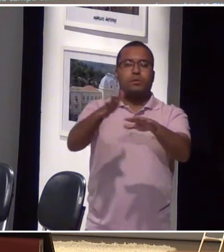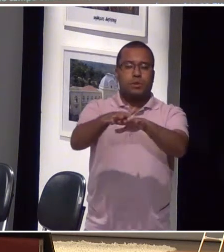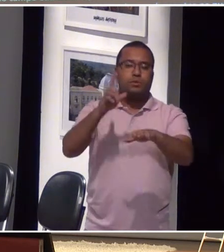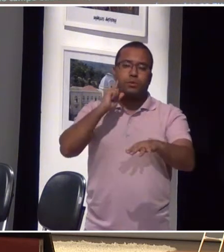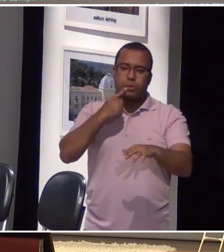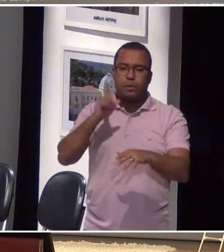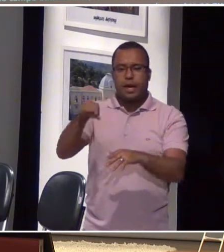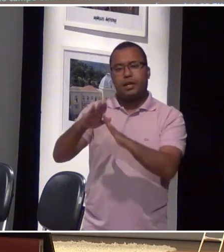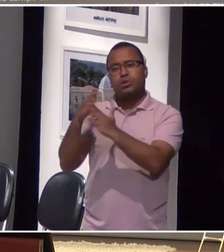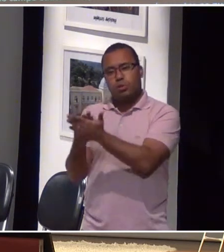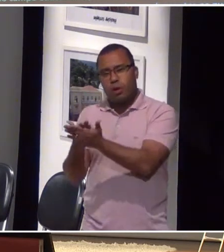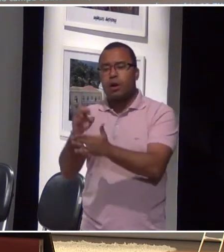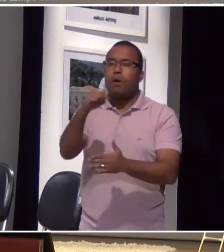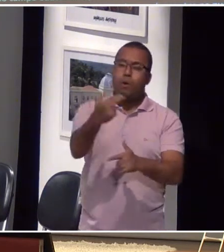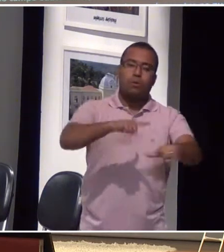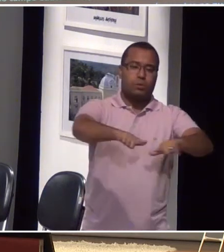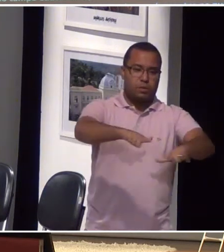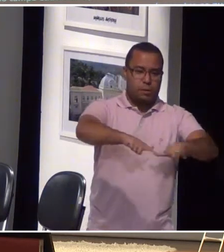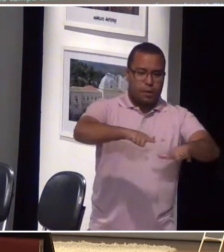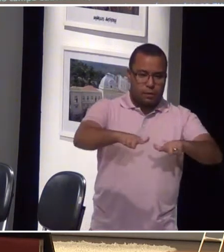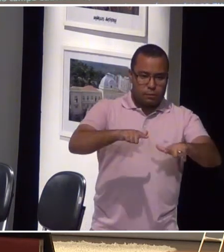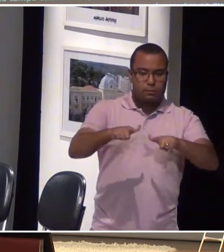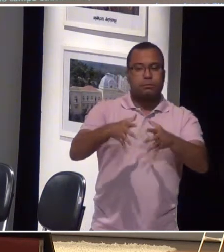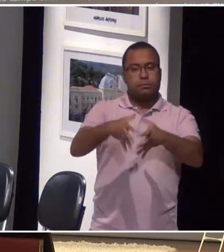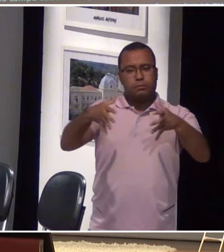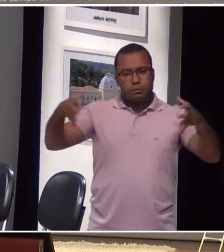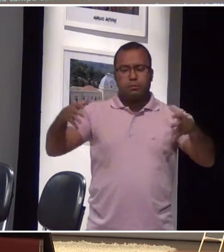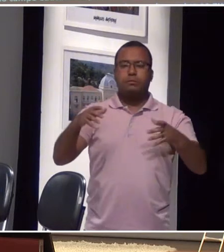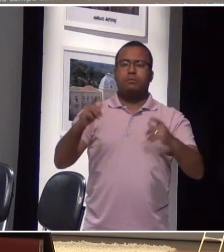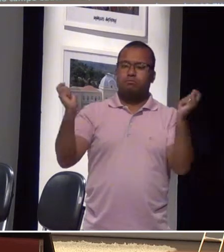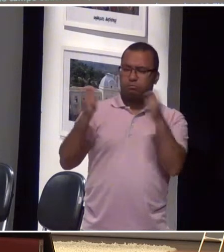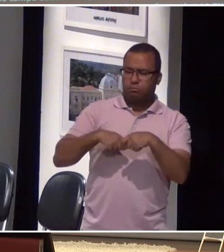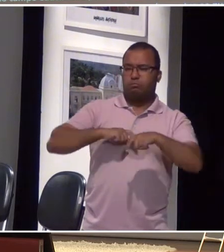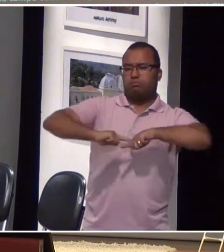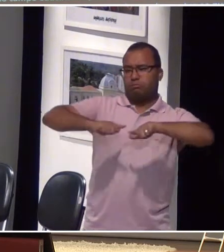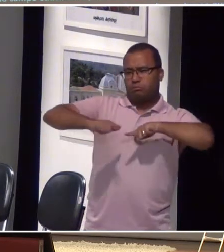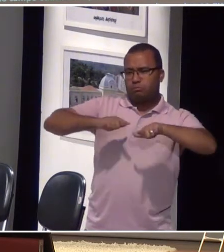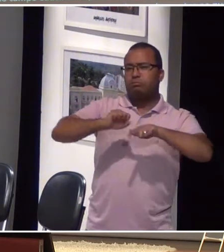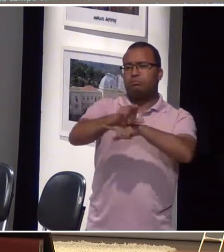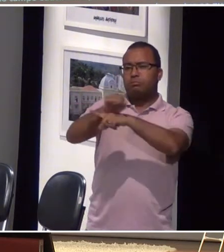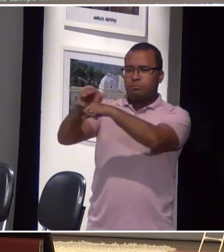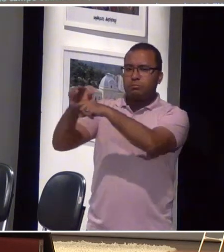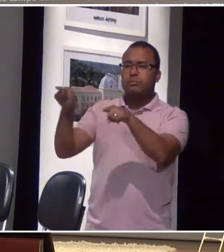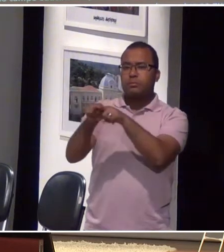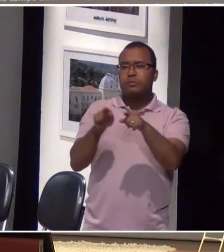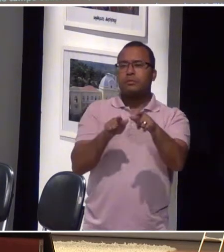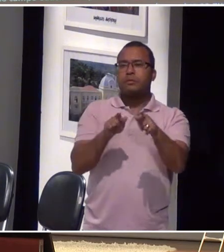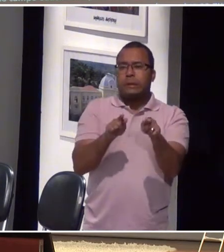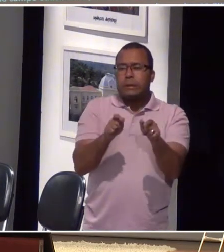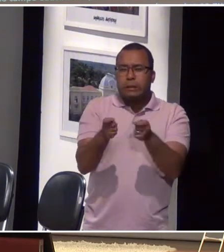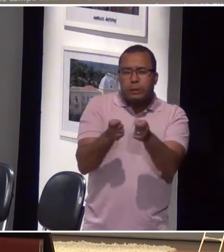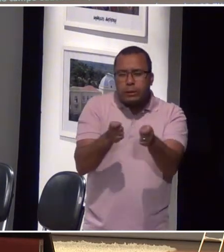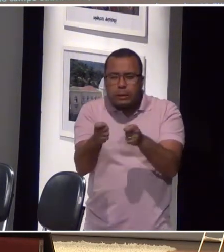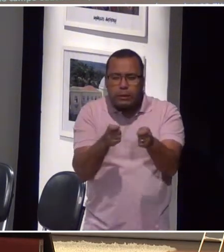dos surdos, tanto na escola quanto no trabalho, ampliando suas possibilidades de trabalho e gerenciando